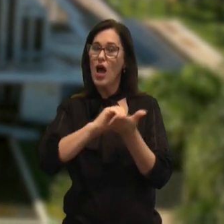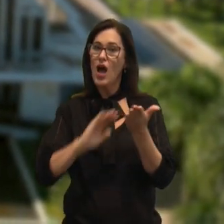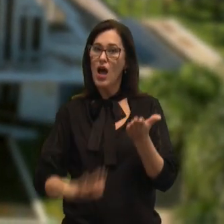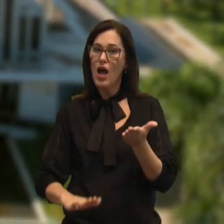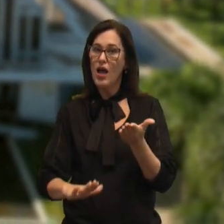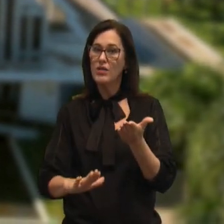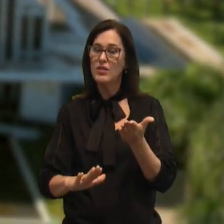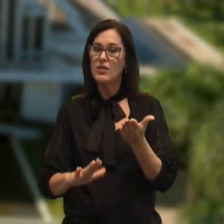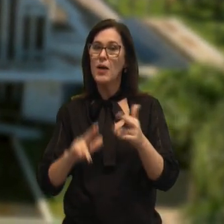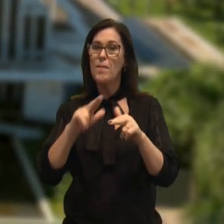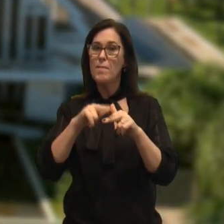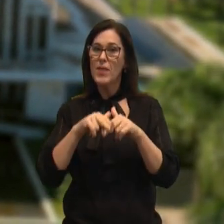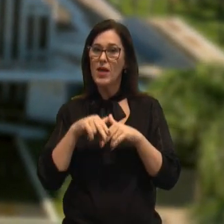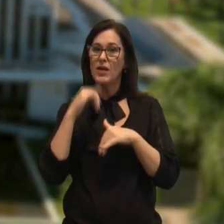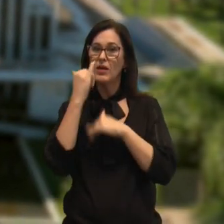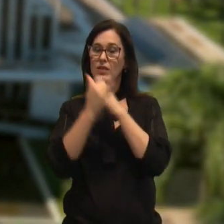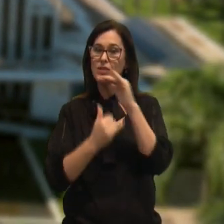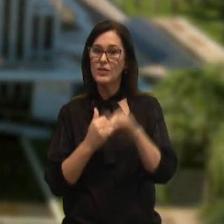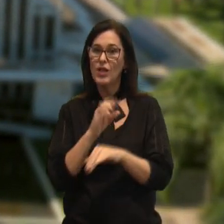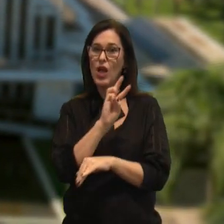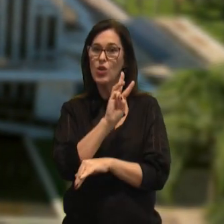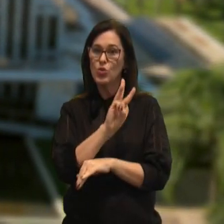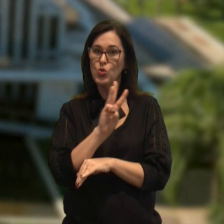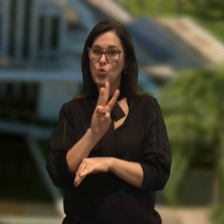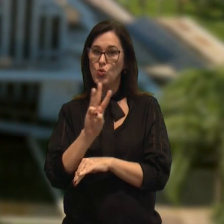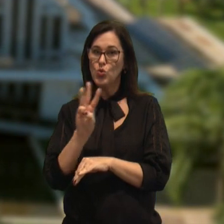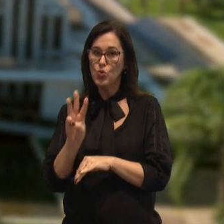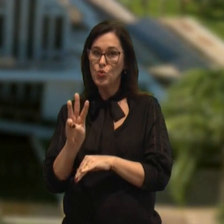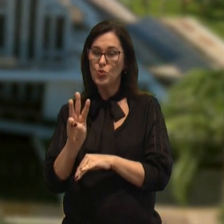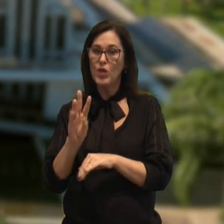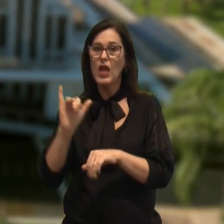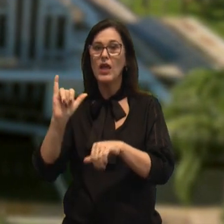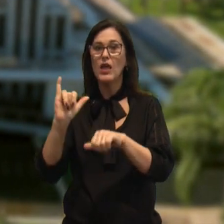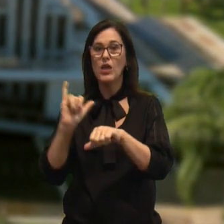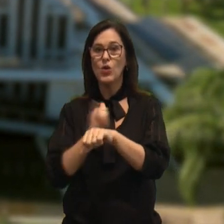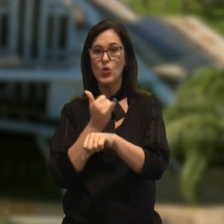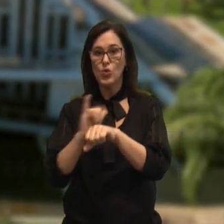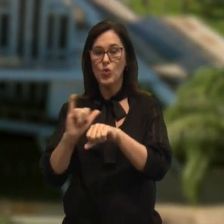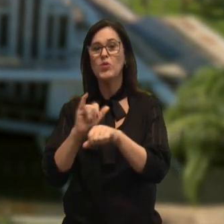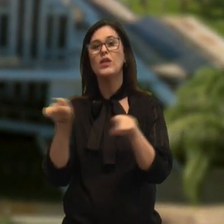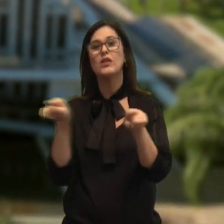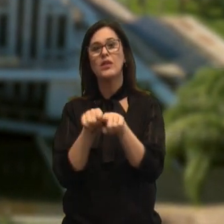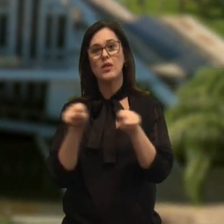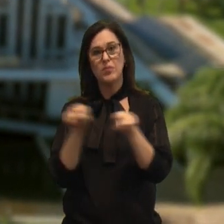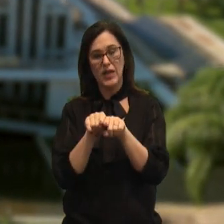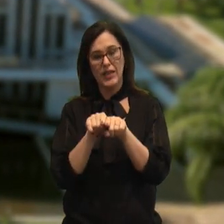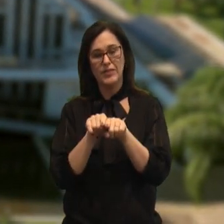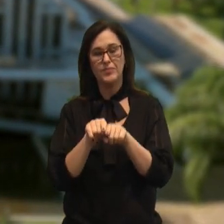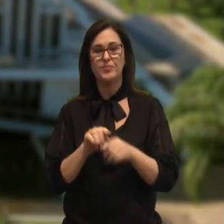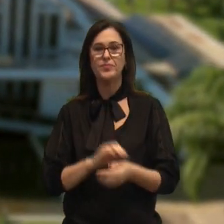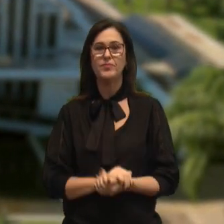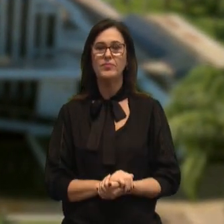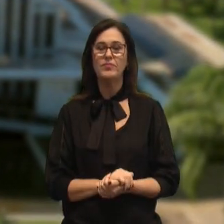são veiculados pelo canal da igreja no YouTube,